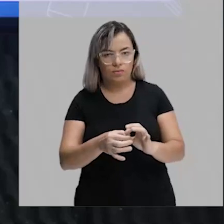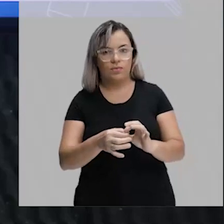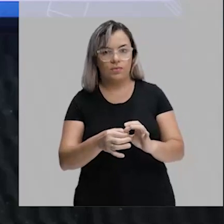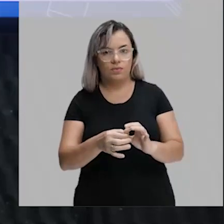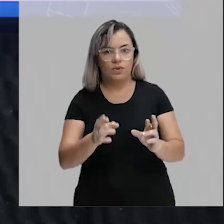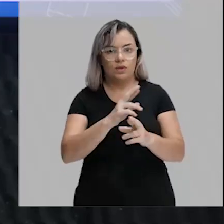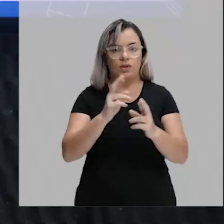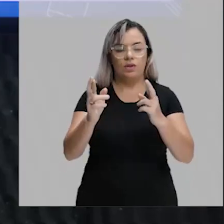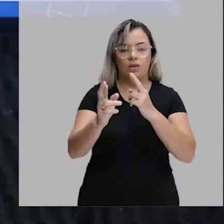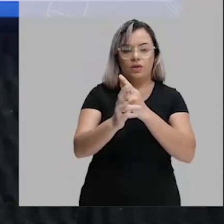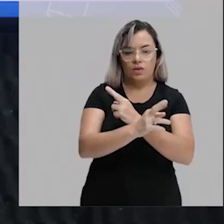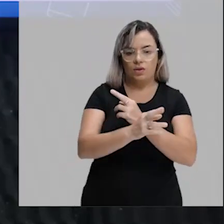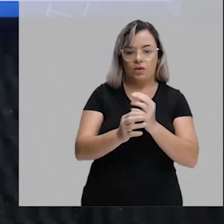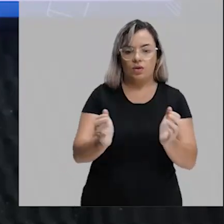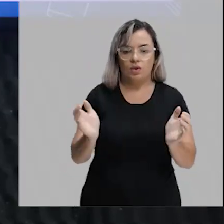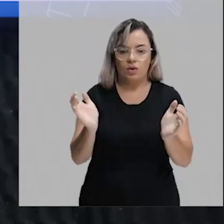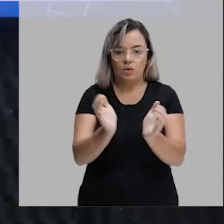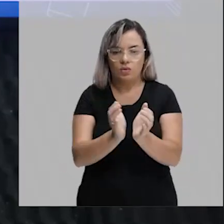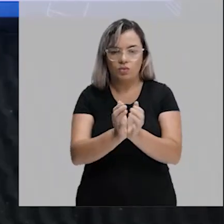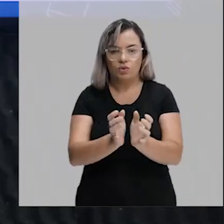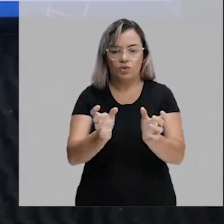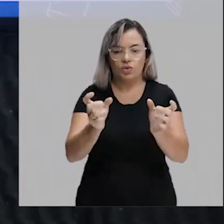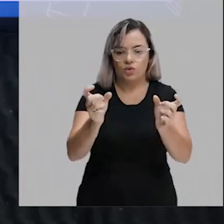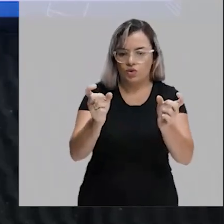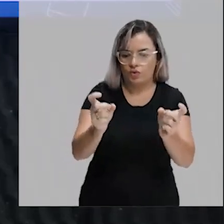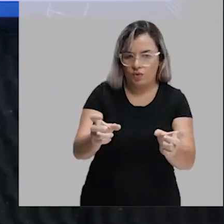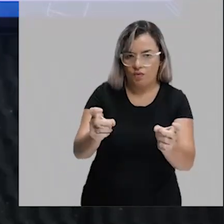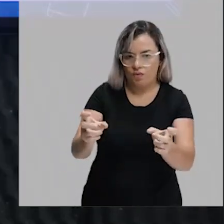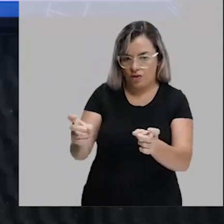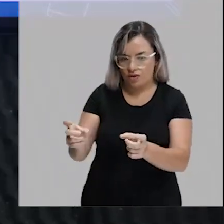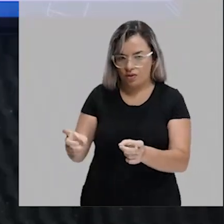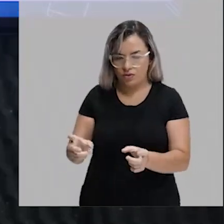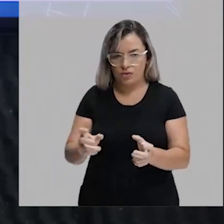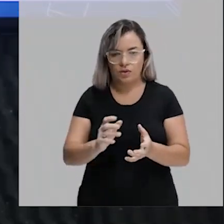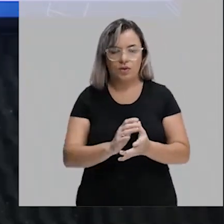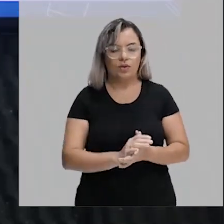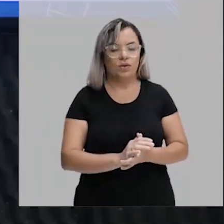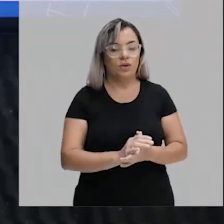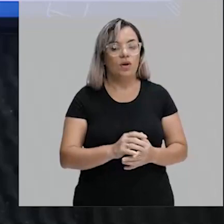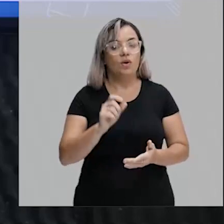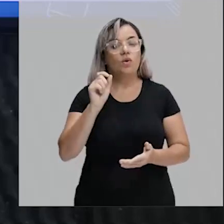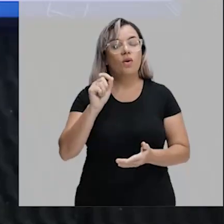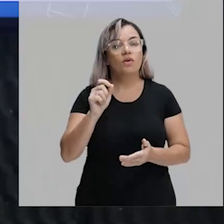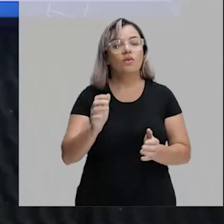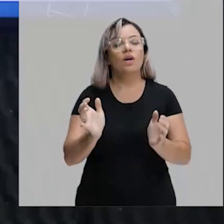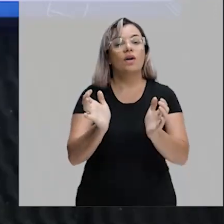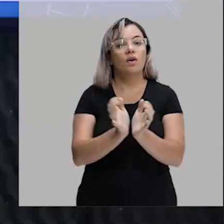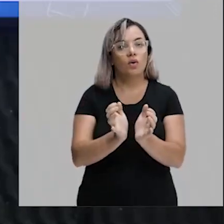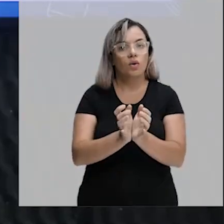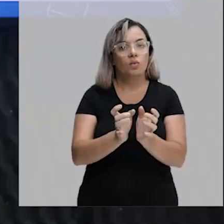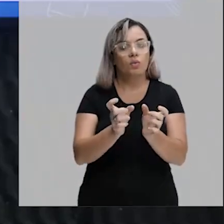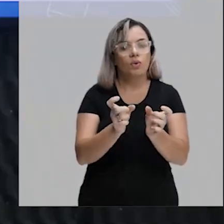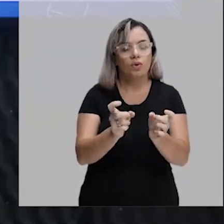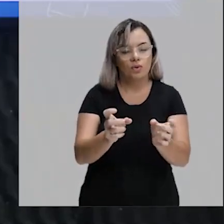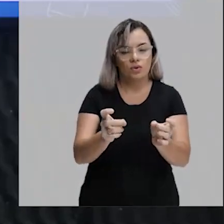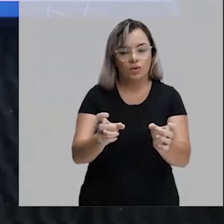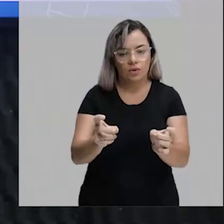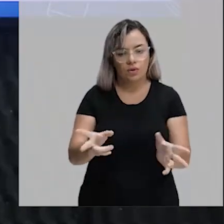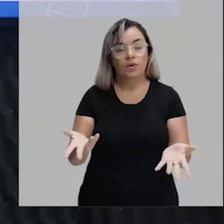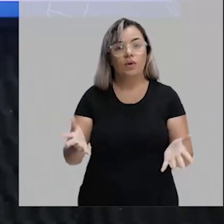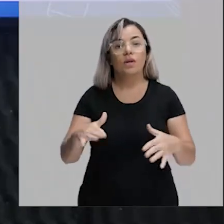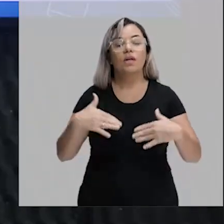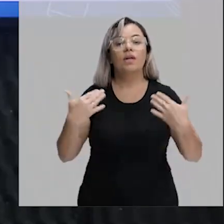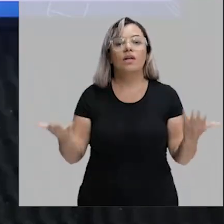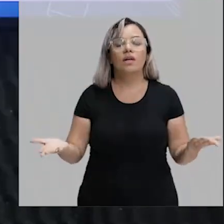grupos mercantis. Os grupos mercantis, e aí quando se fala de grupos mercantis, está se falando de